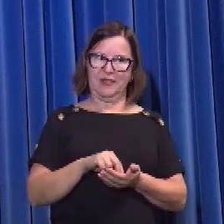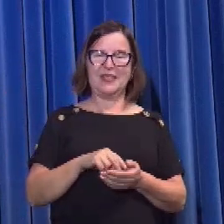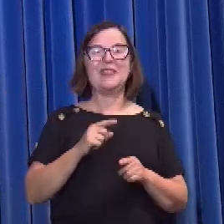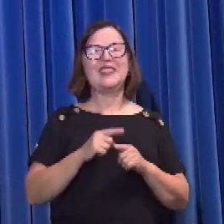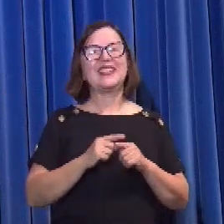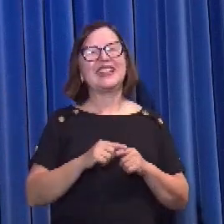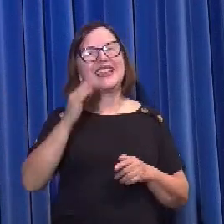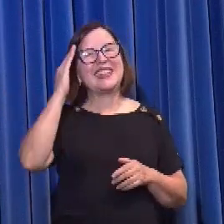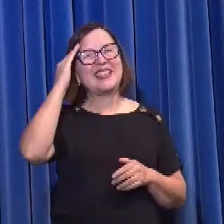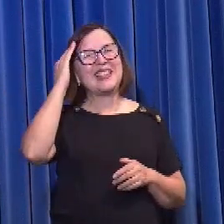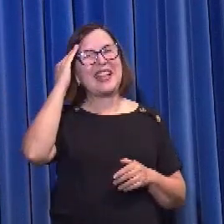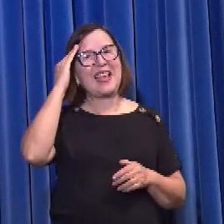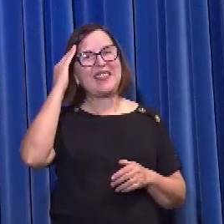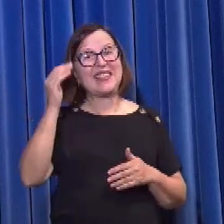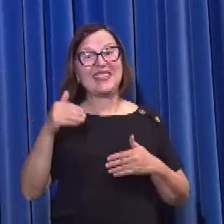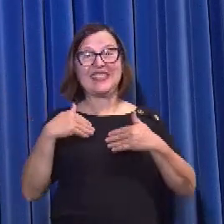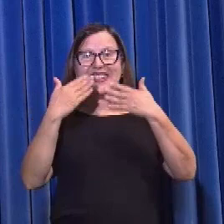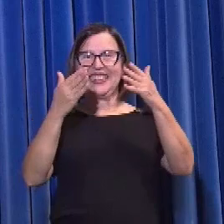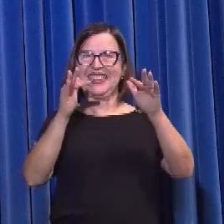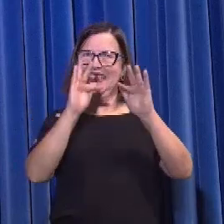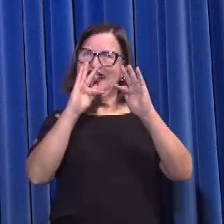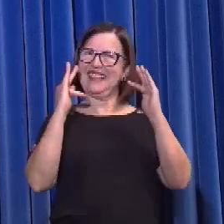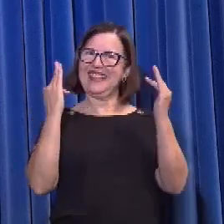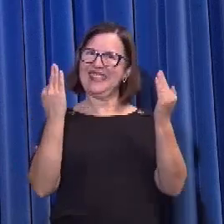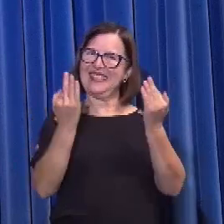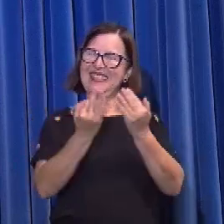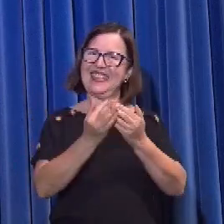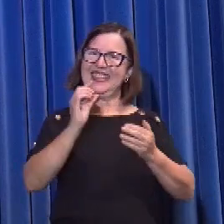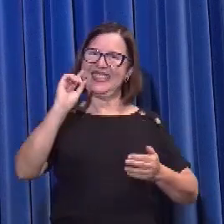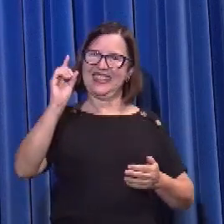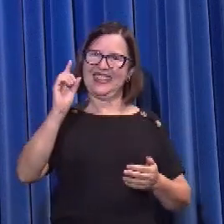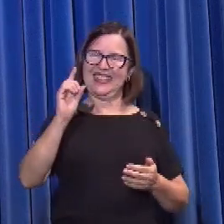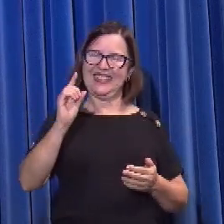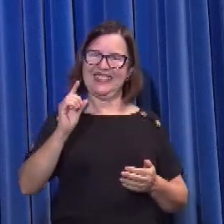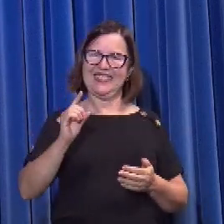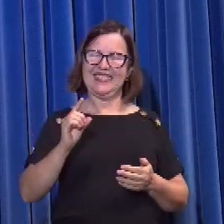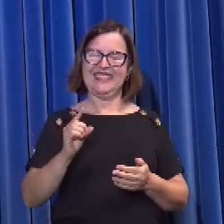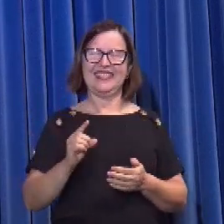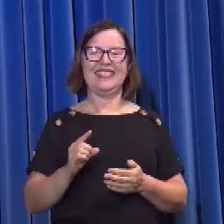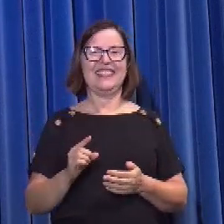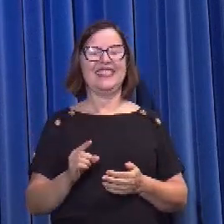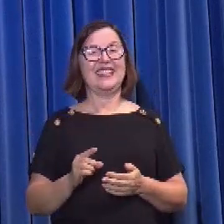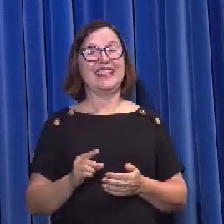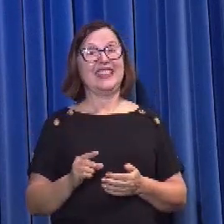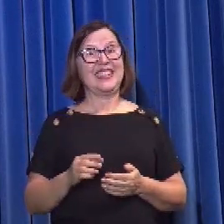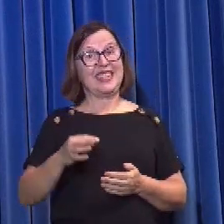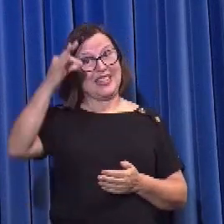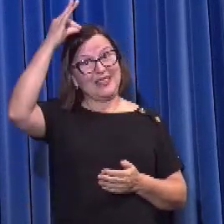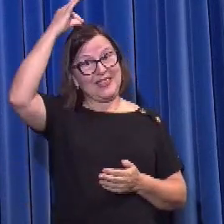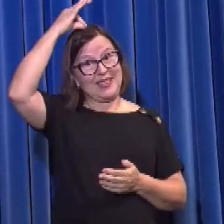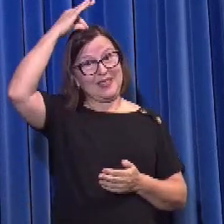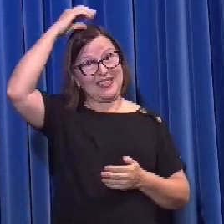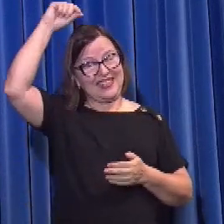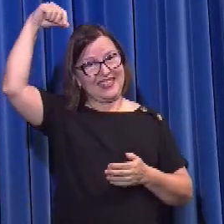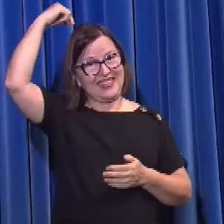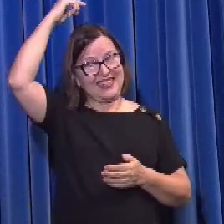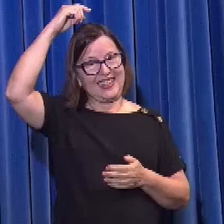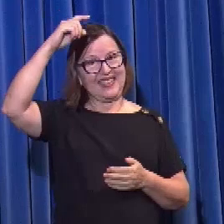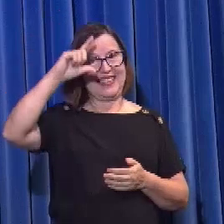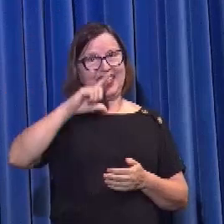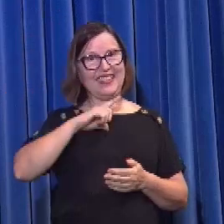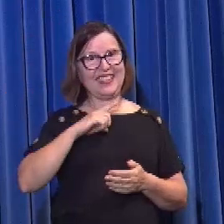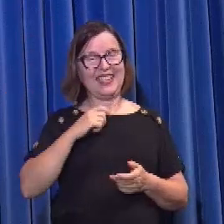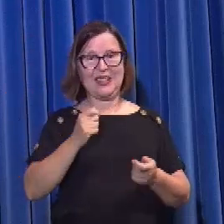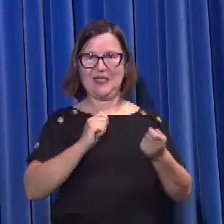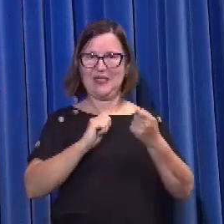que pertence à família de Deus, que possui uma nova identidade em Cristo, e que o Espírito Santo tem controle